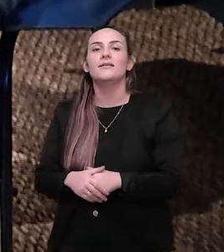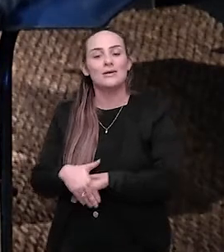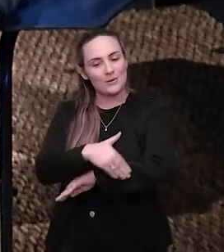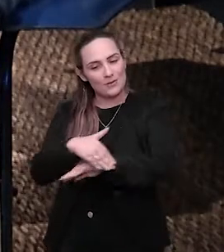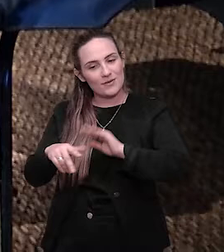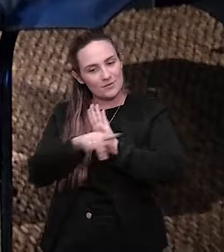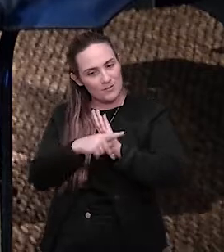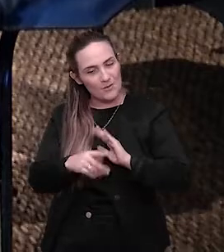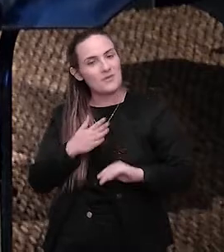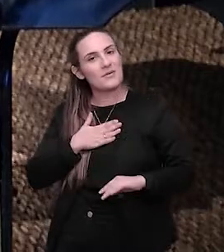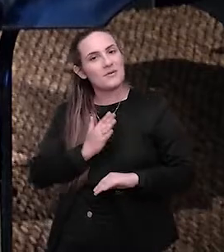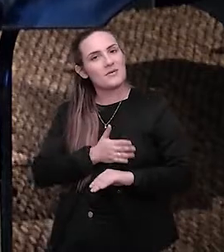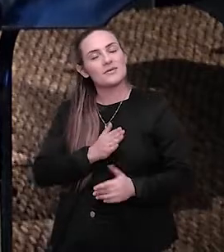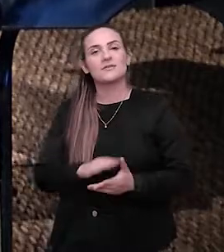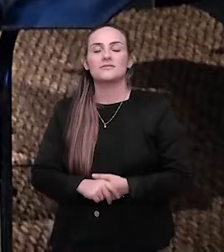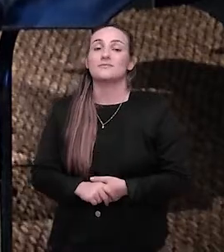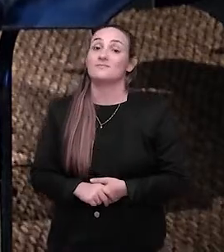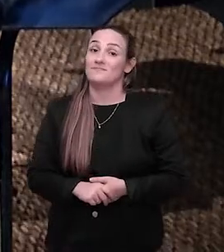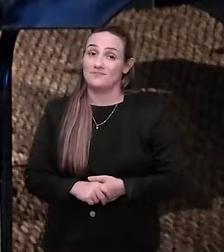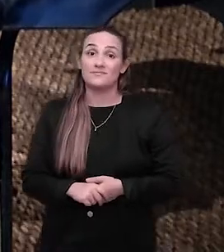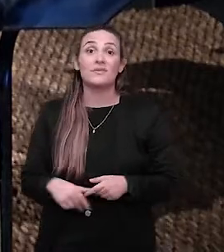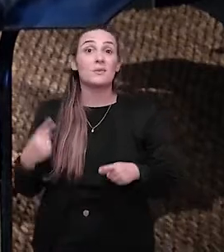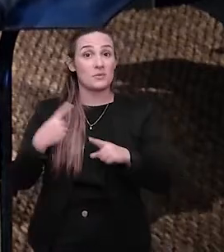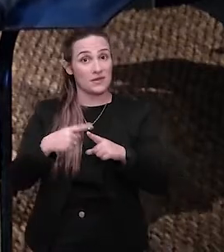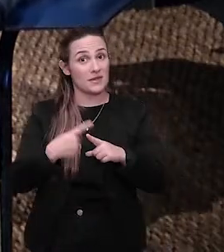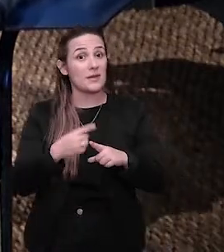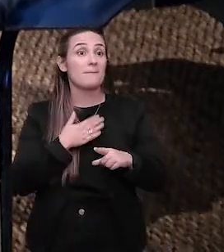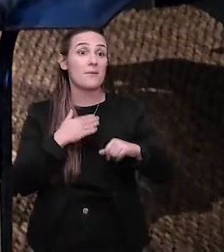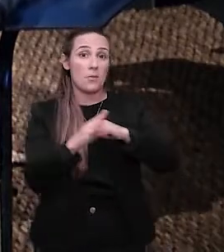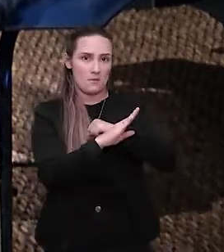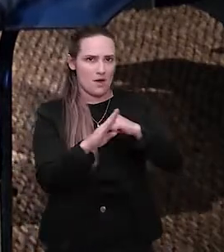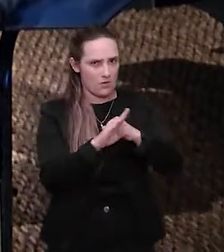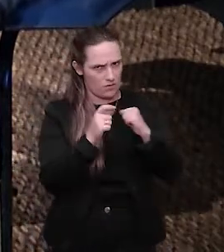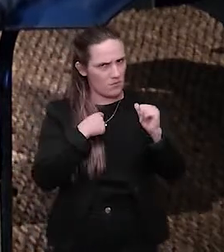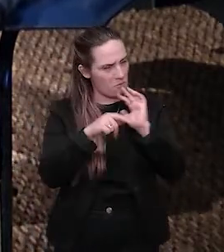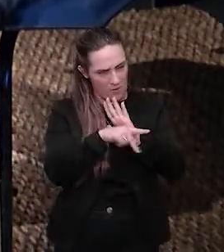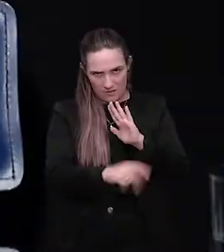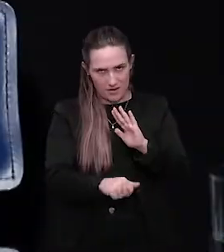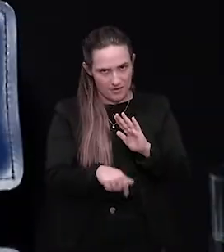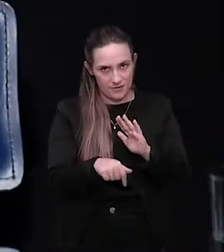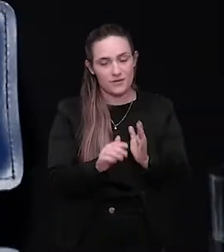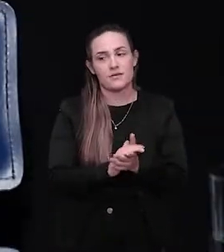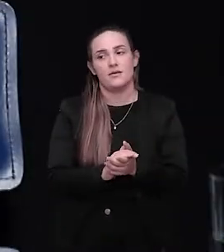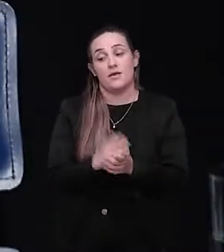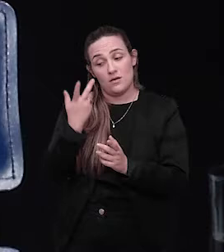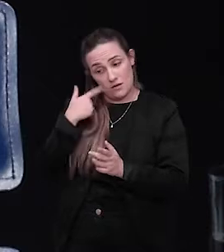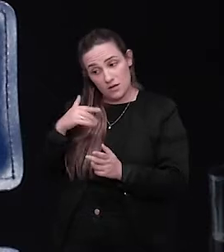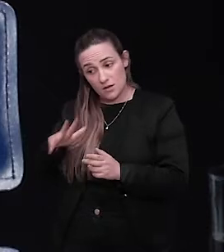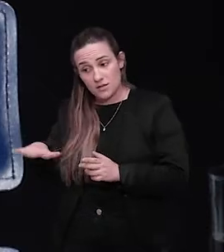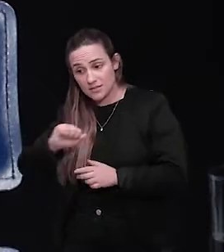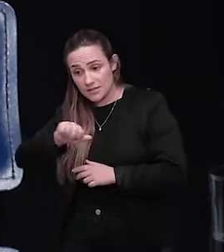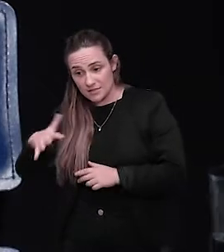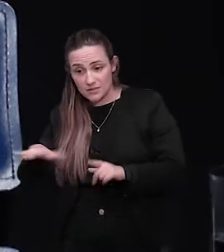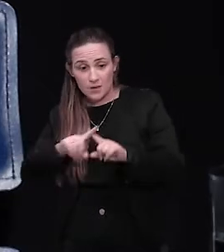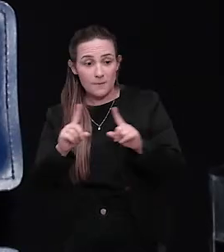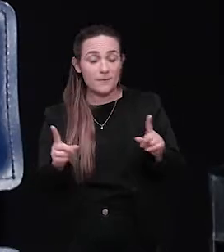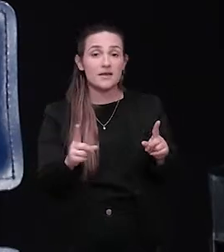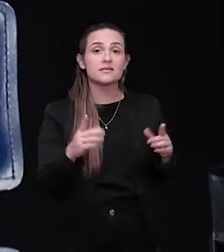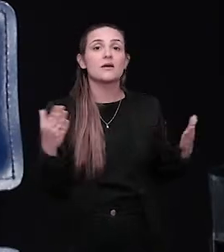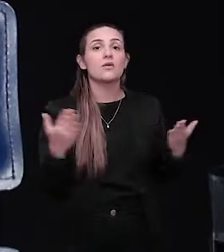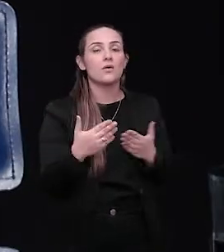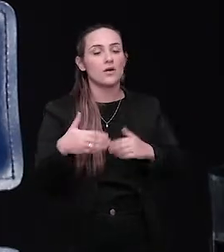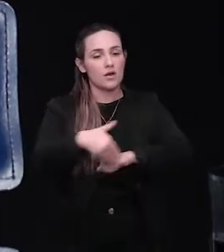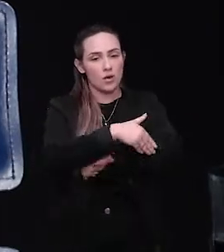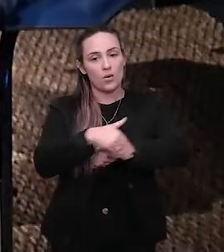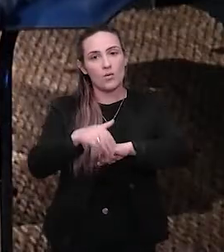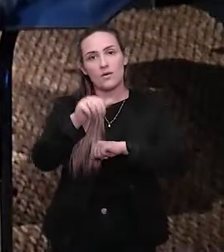antigo. Não, a Rua Araguaia ainda permanece no coração. Porque eu fui criado no bairro Mambaí, sou daqui também, bem que minha infância passei aqui